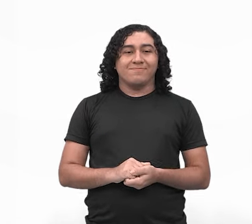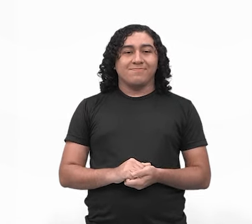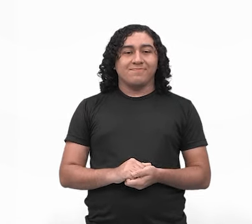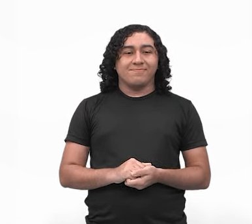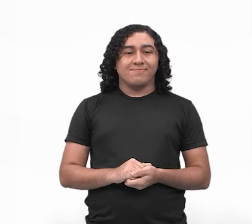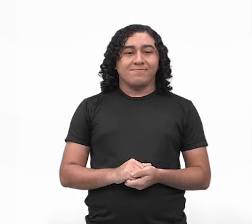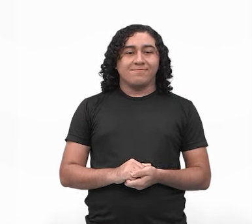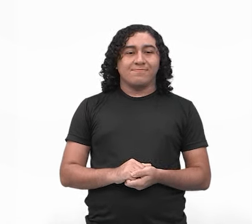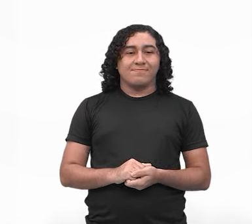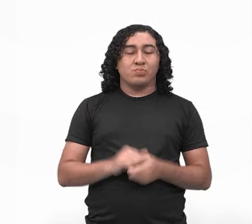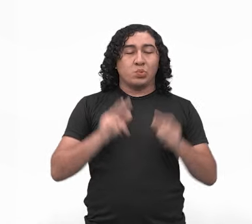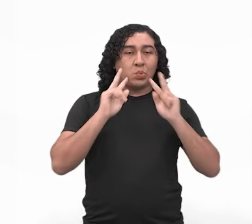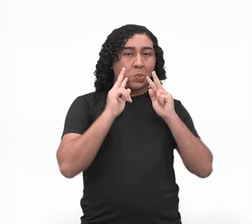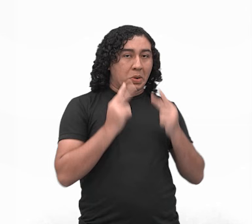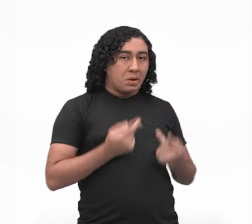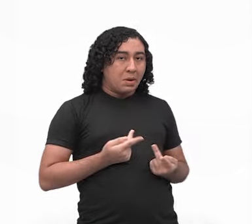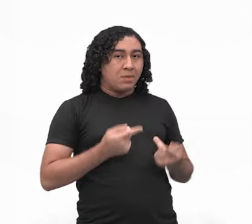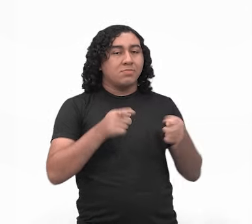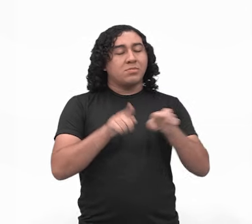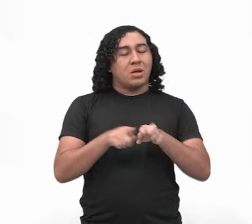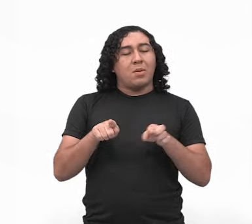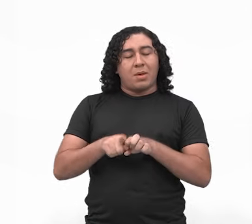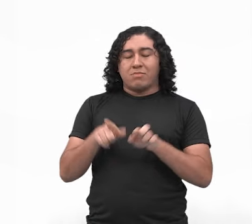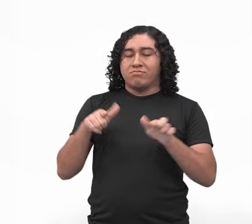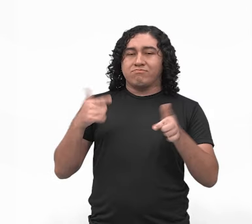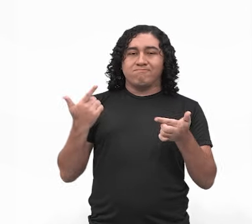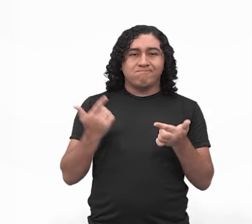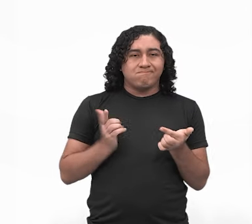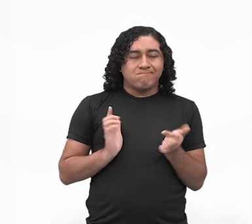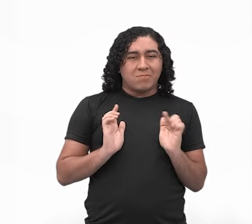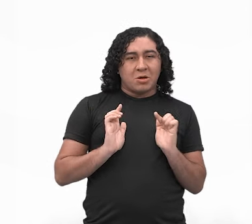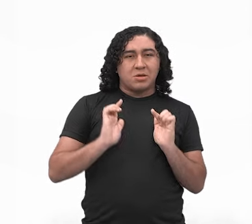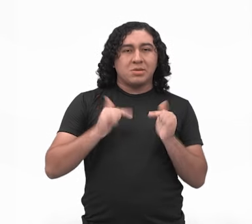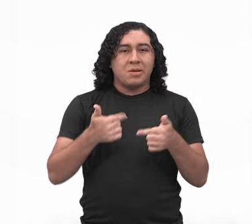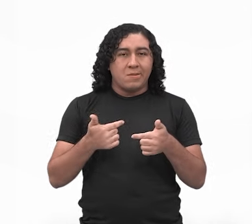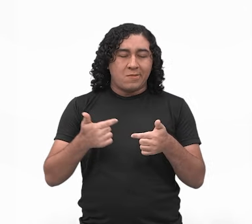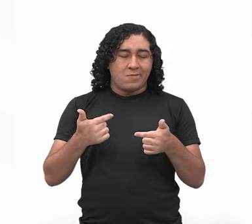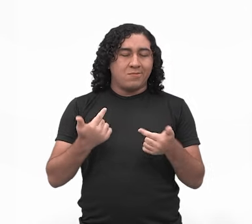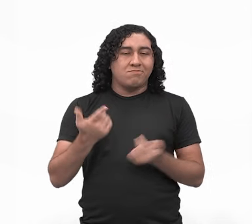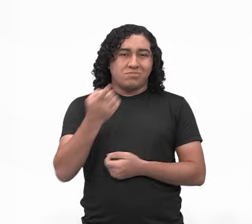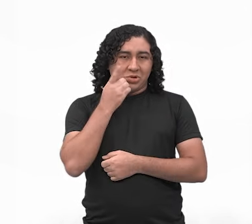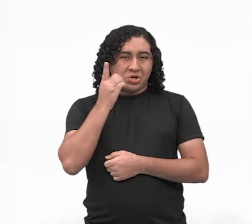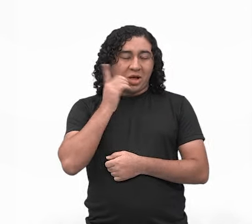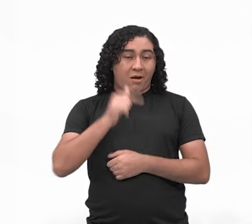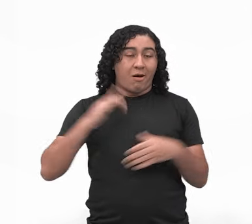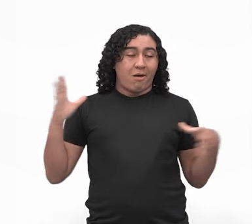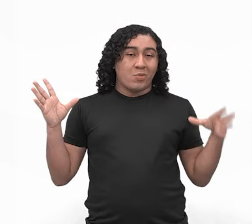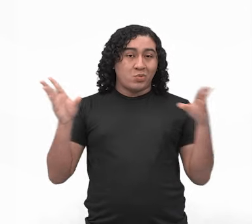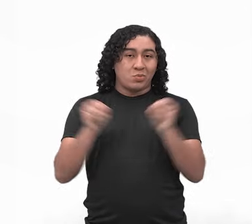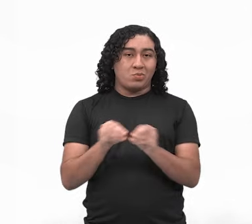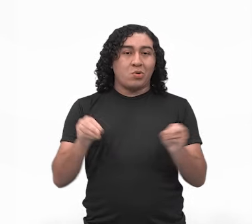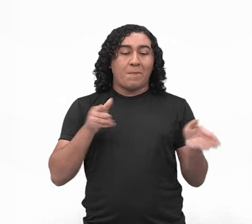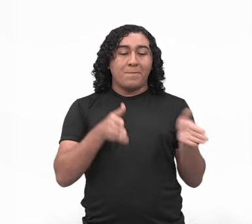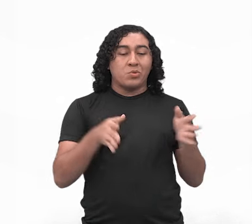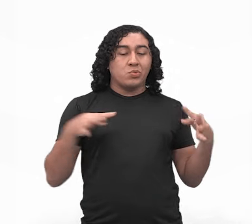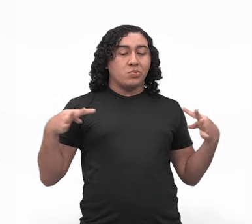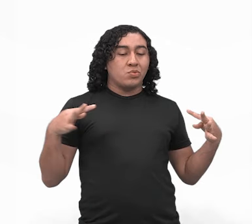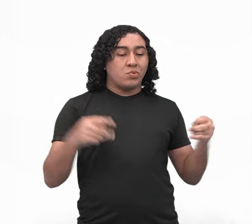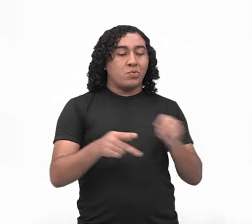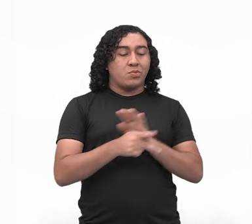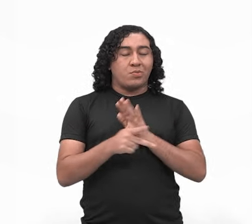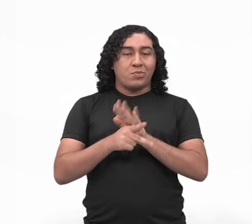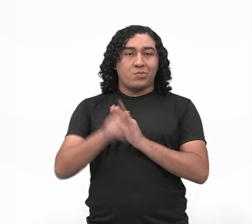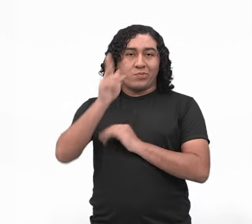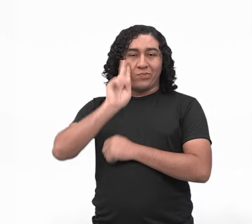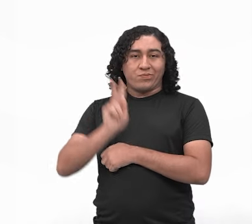figuras humanas e atividades cotidianas. Aí é um breve resumo de todo o período que envolve a